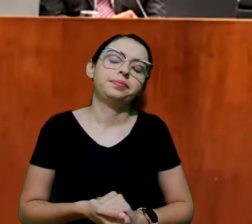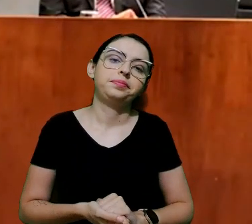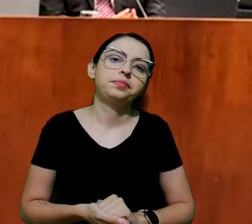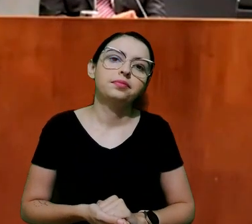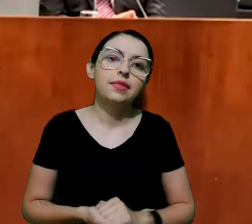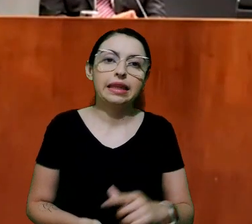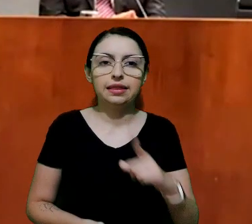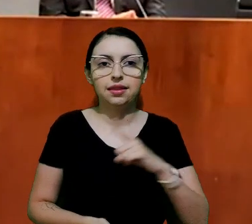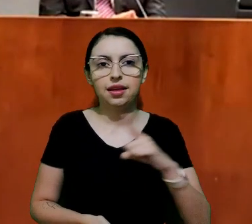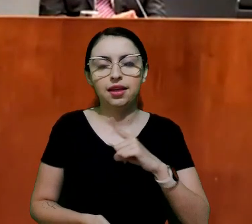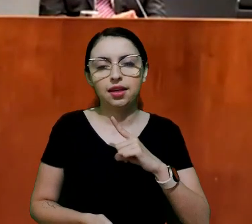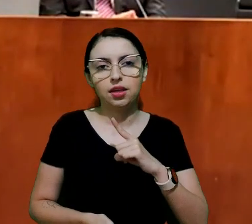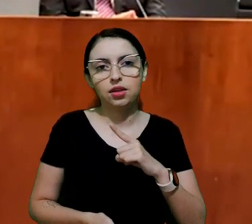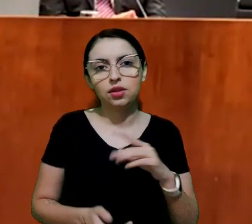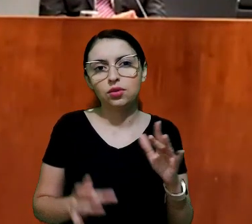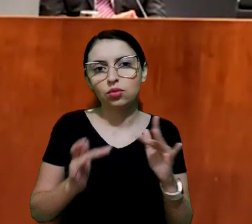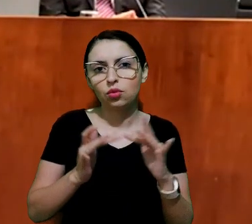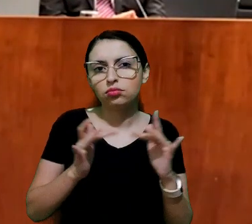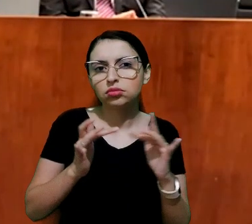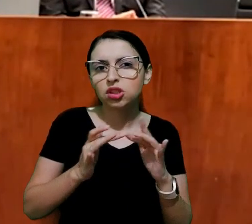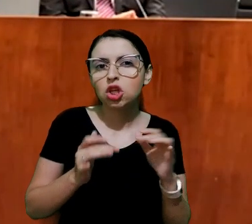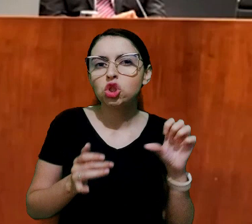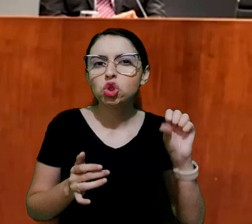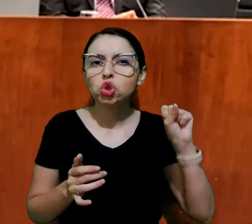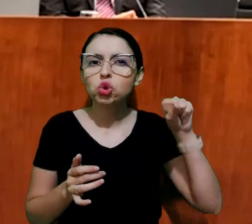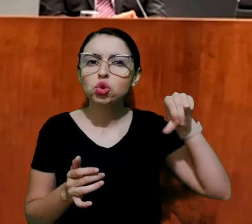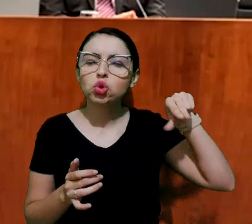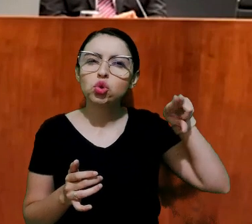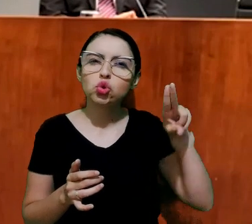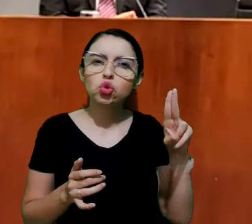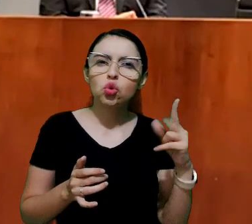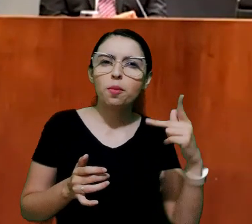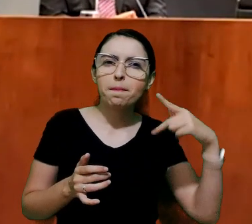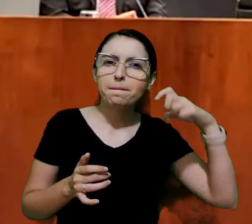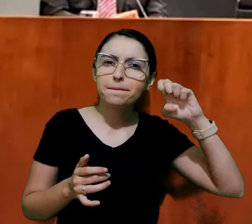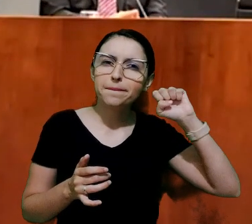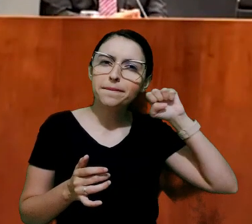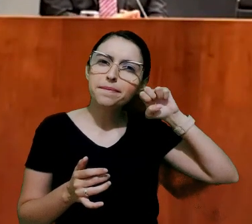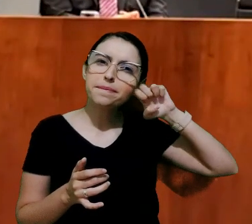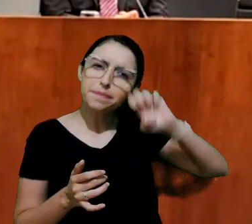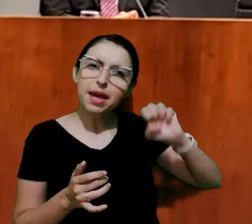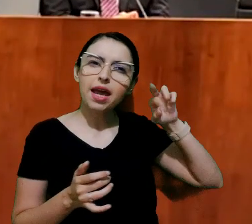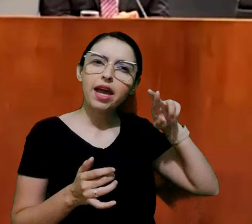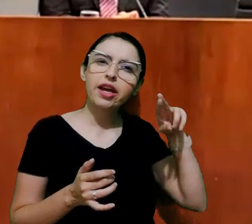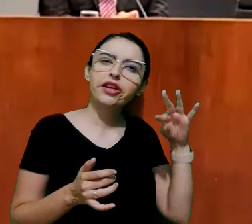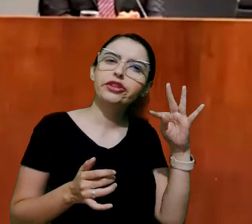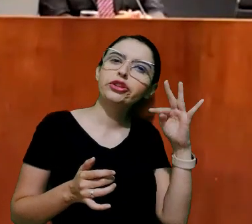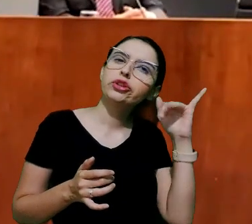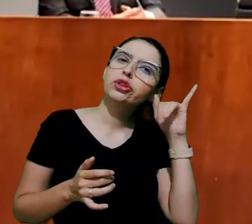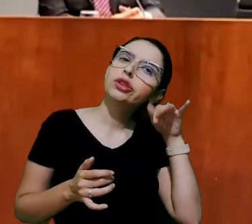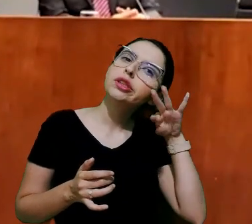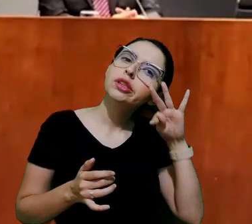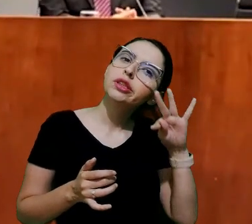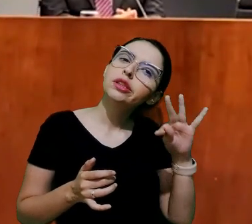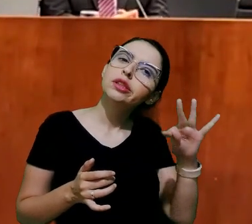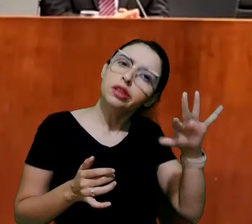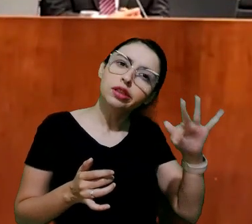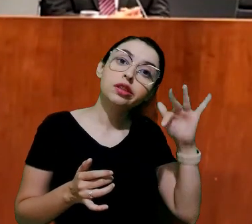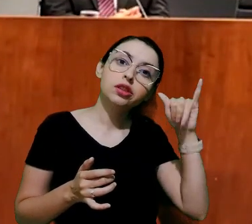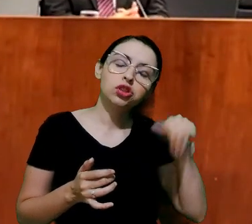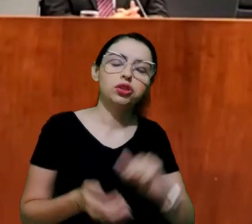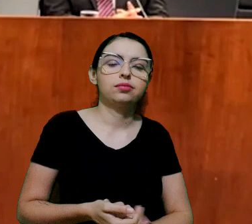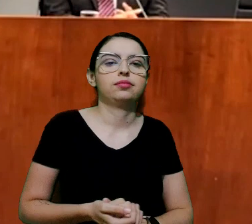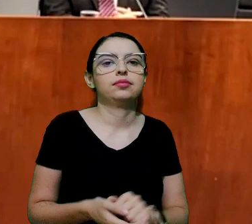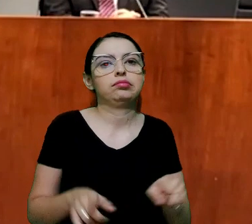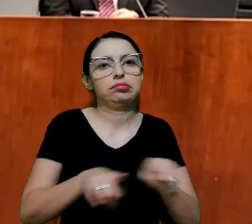Tem o cônjuge supérstite, tem o companheiro supérstite, que também é